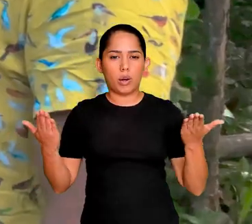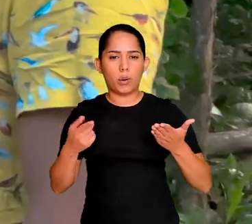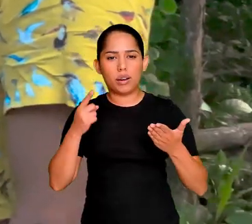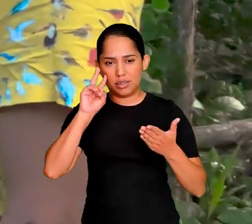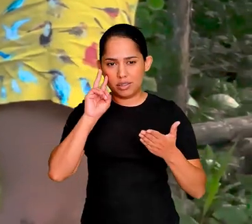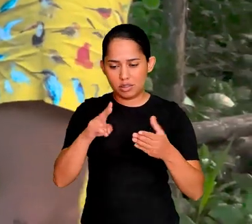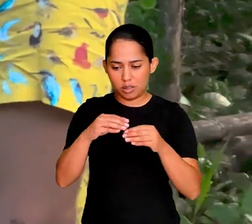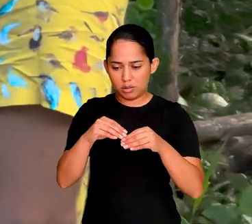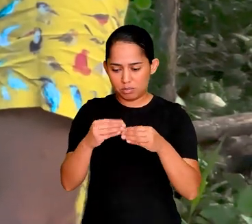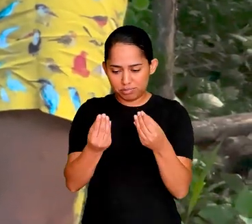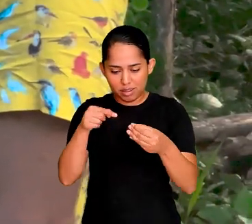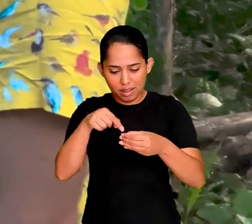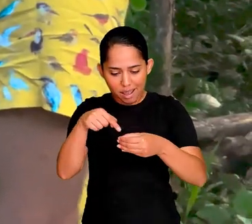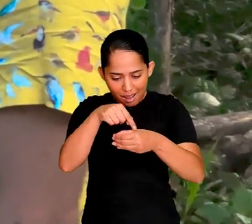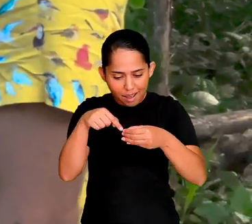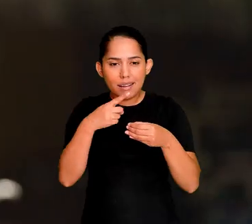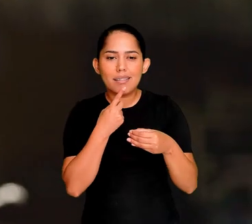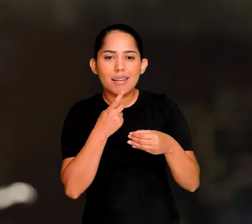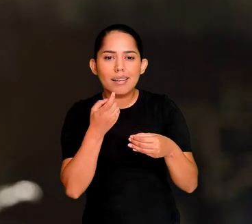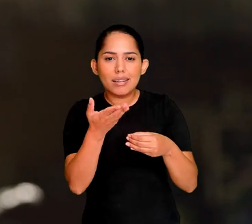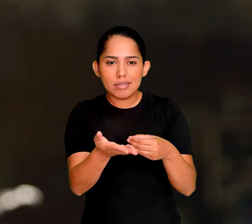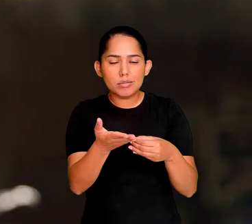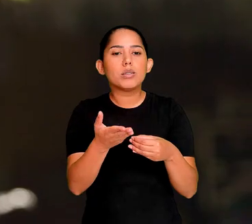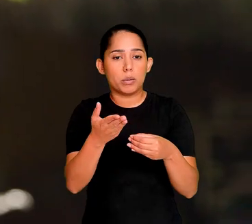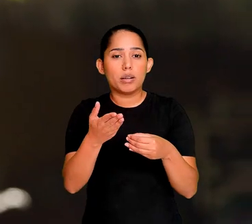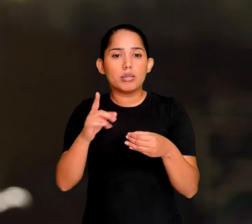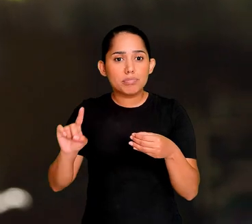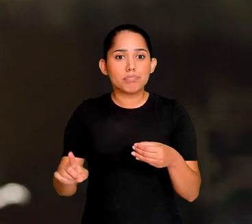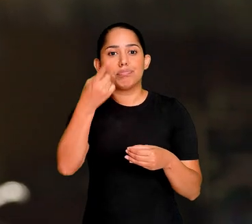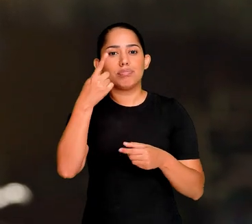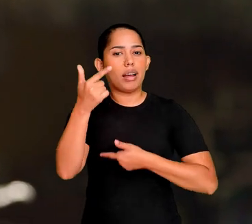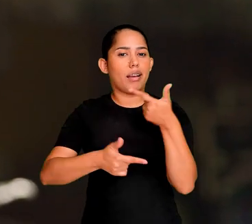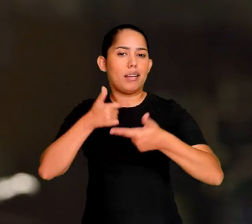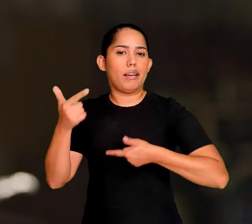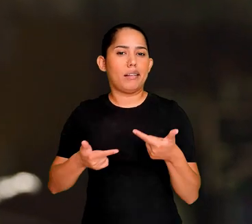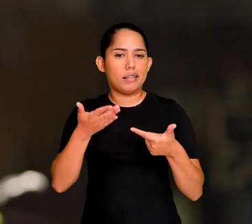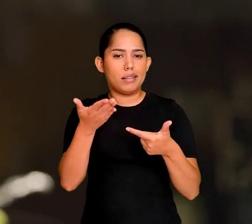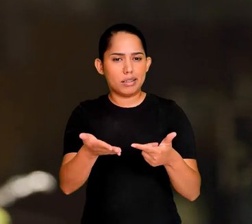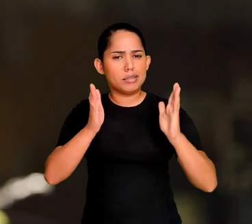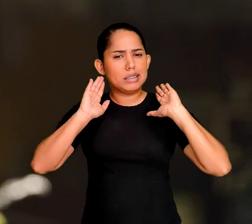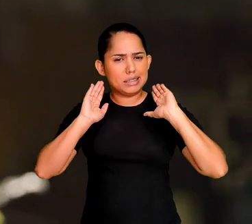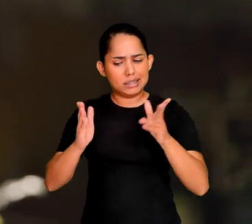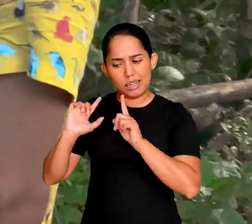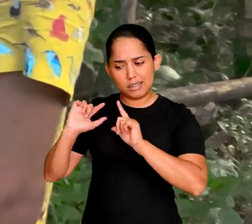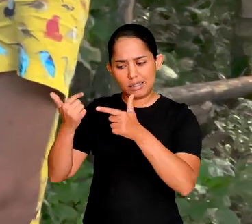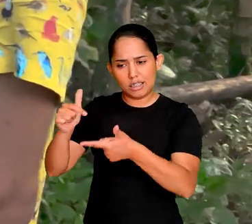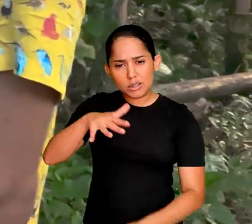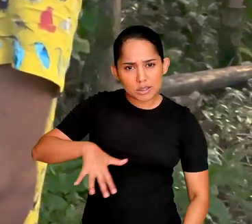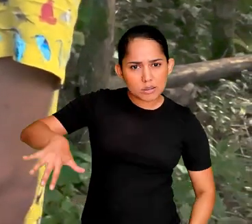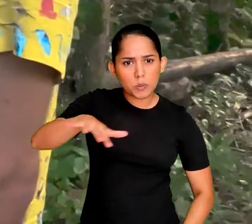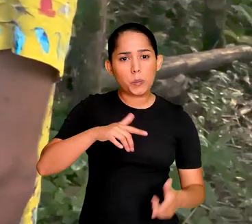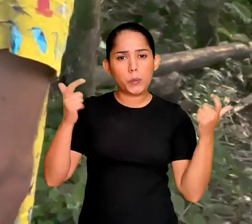Então agora a gente está beneficiando o urucum, que está sendo um trabalho pioneiro, né? O urucum, que é uma planta